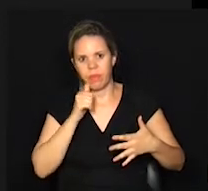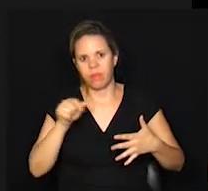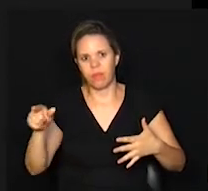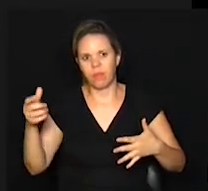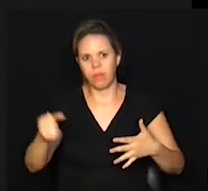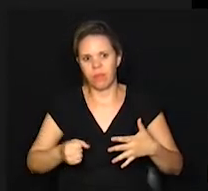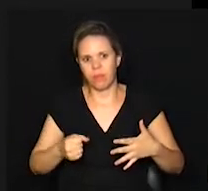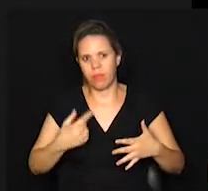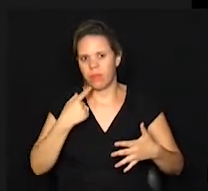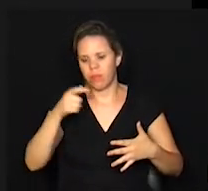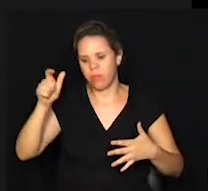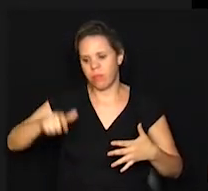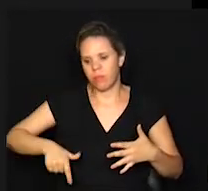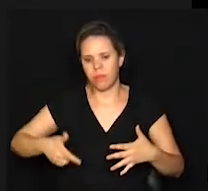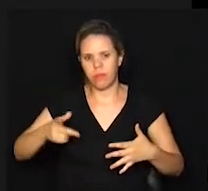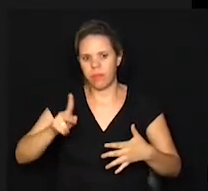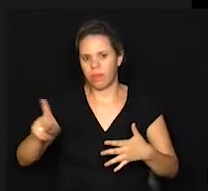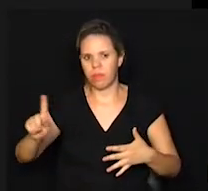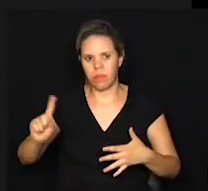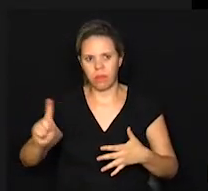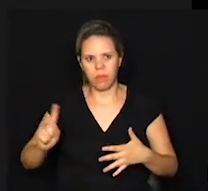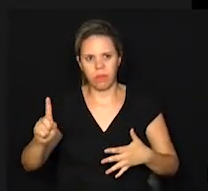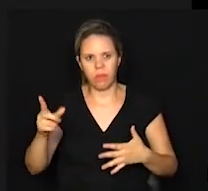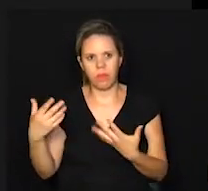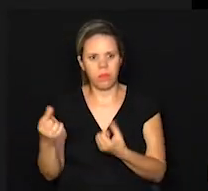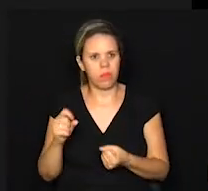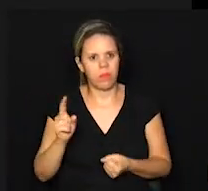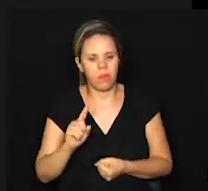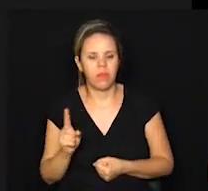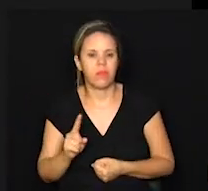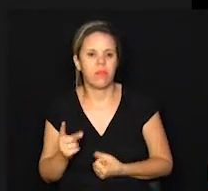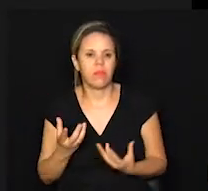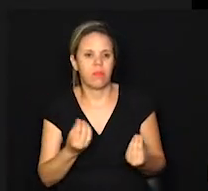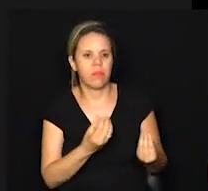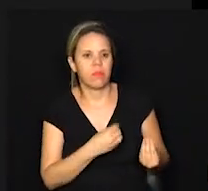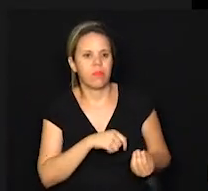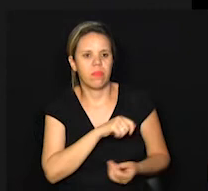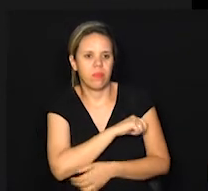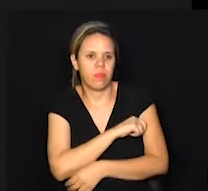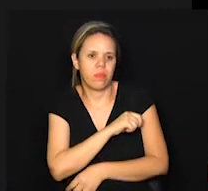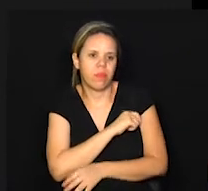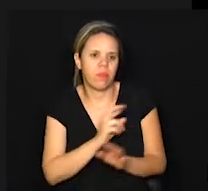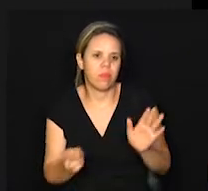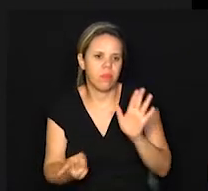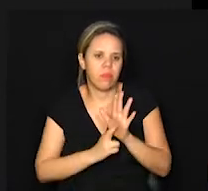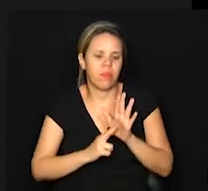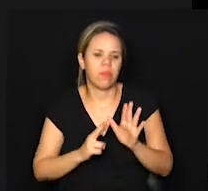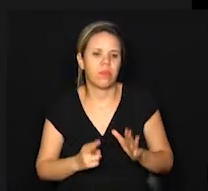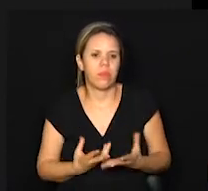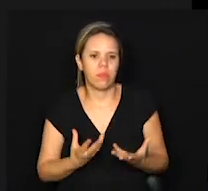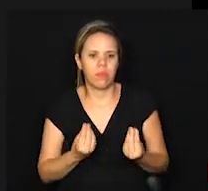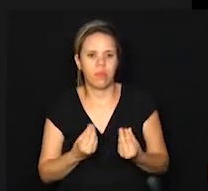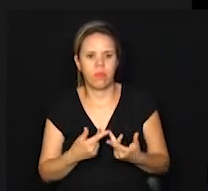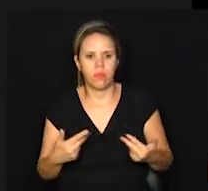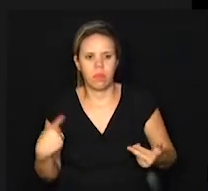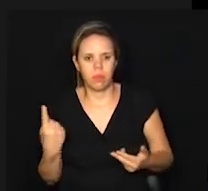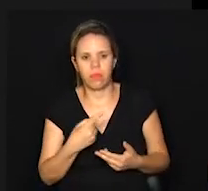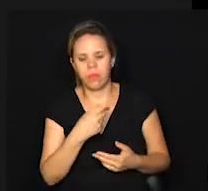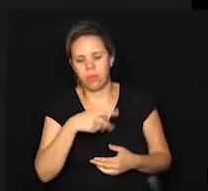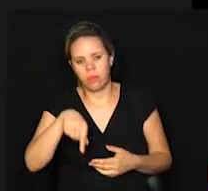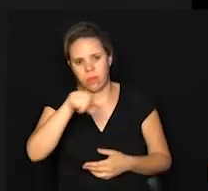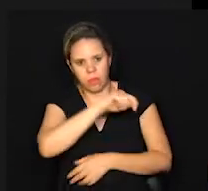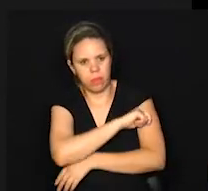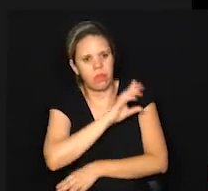não reconheciam a Camila como professora, muitos deles. A Camila representou muita coisa para muito aluno